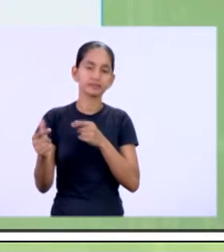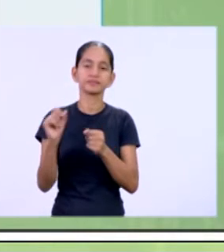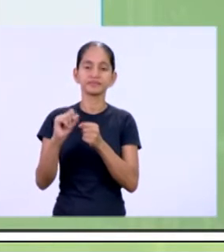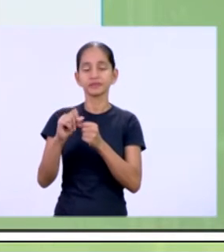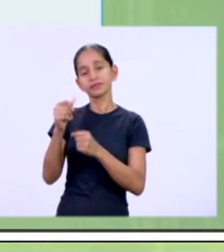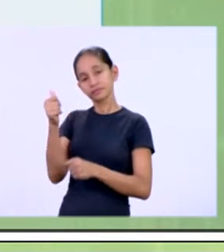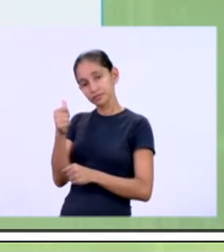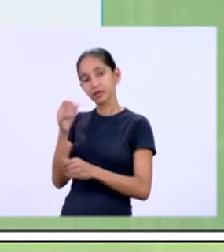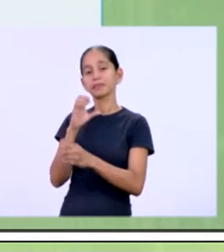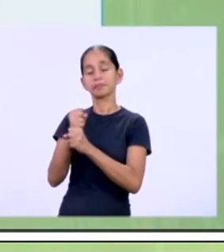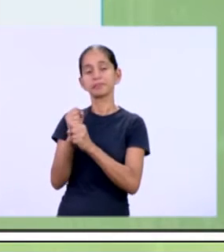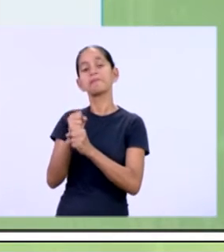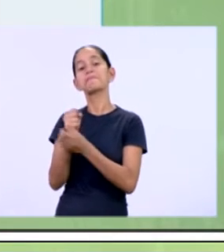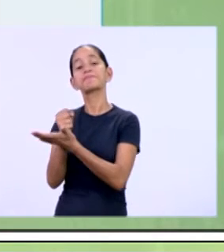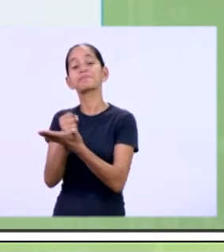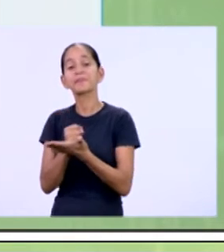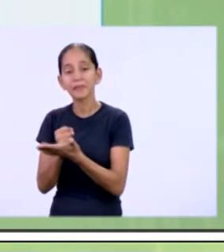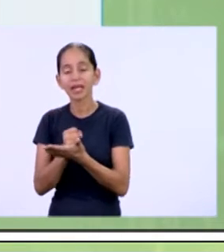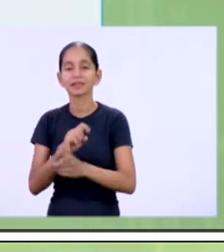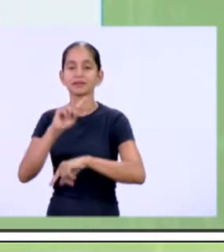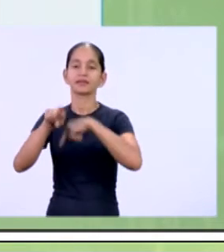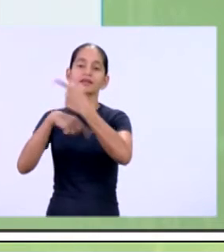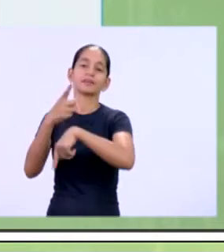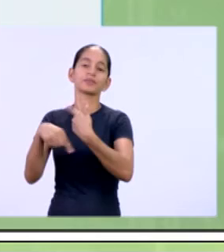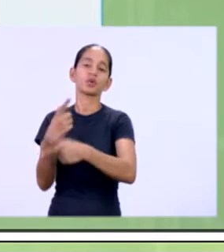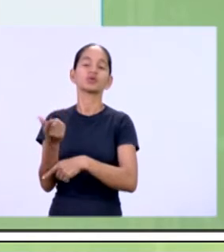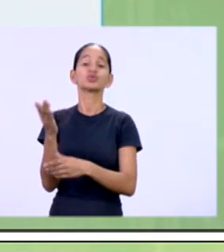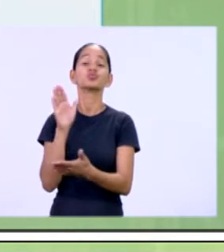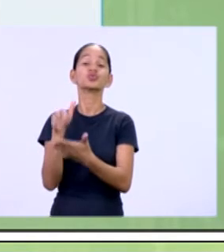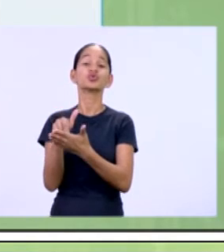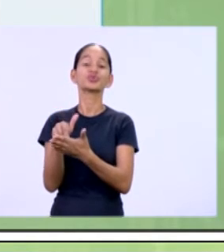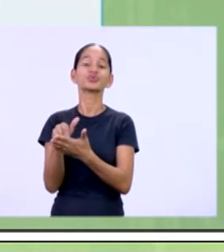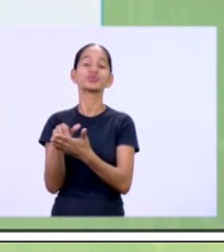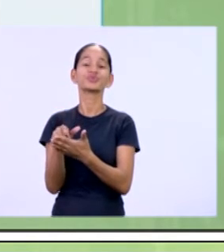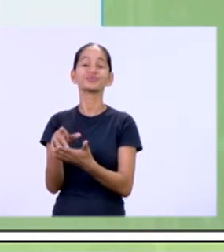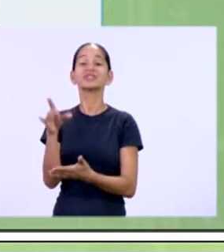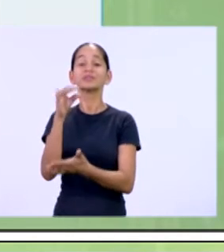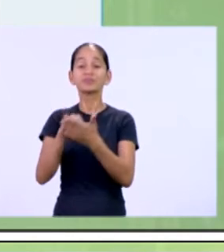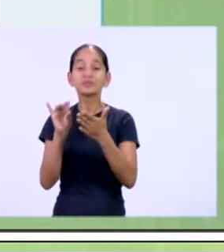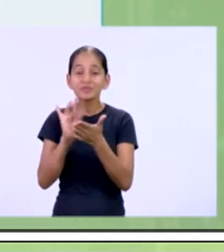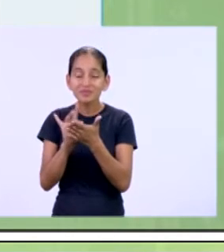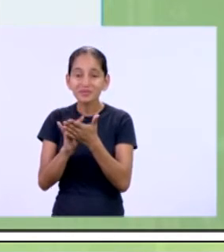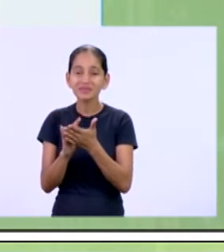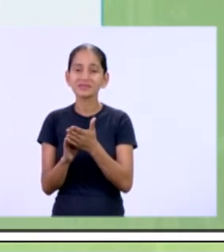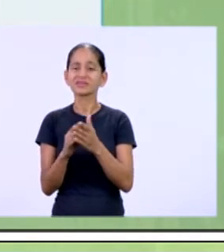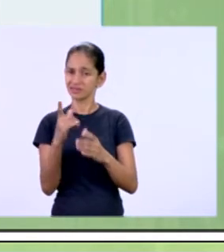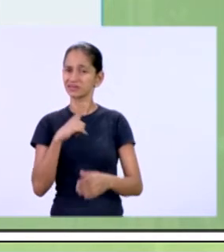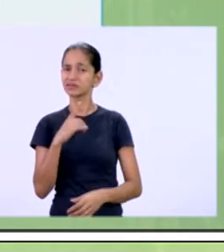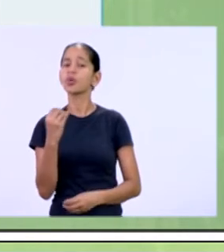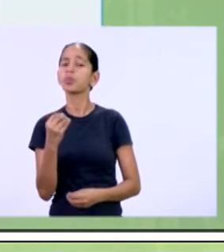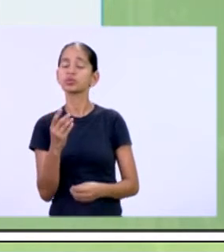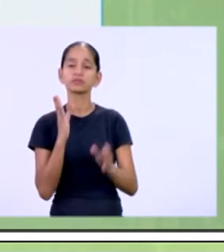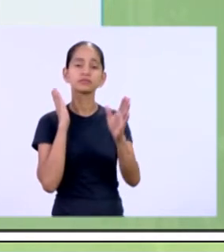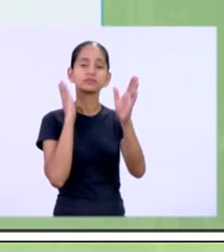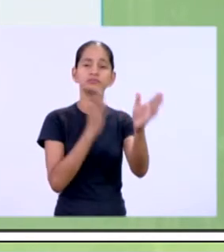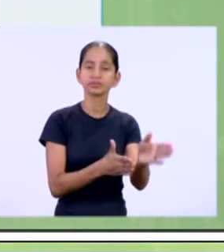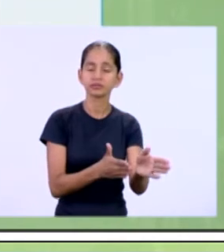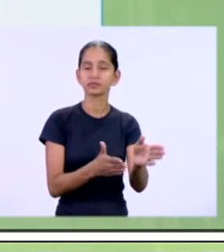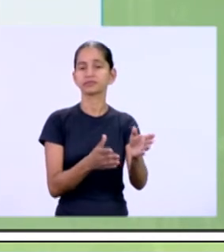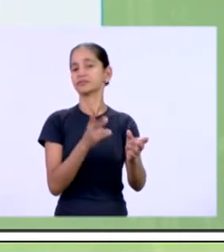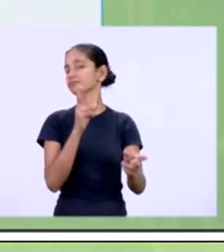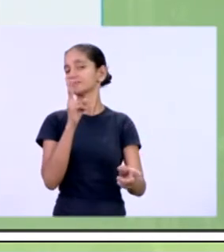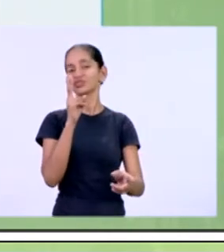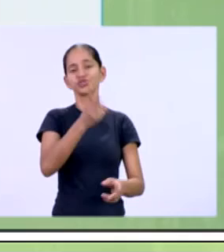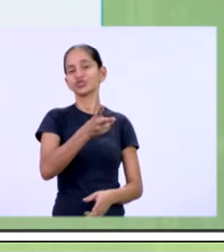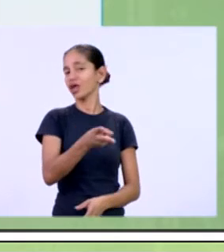base de cálculo, multiplico pela minha alíquota, chego no valor do meu imposto. Tem como fazer de outra forma? Tem. Pego o valor do